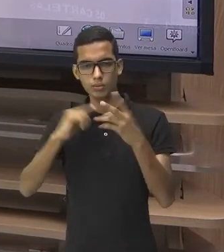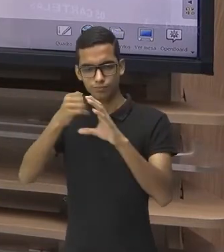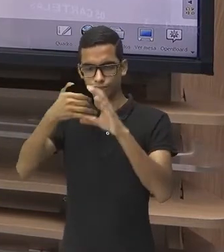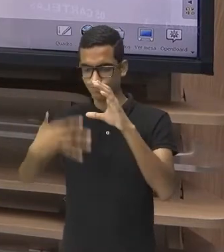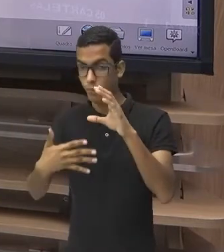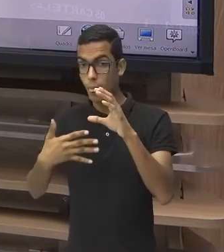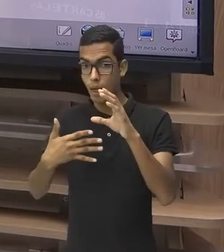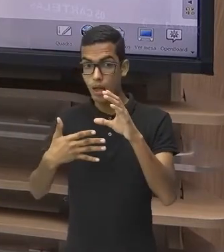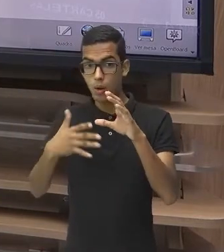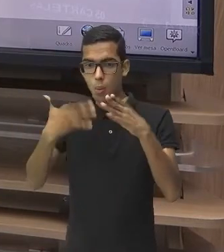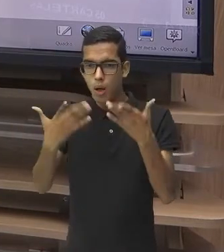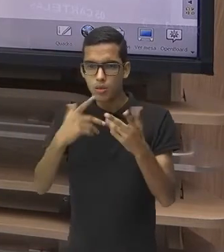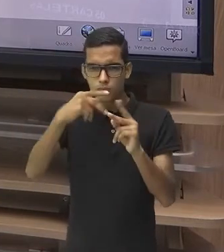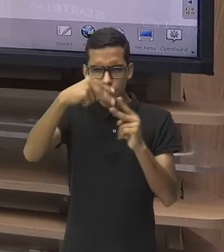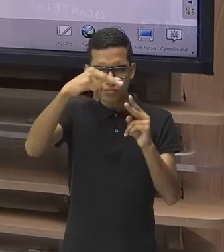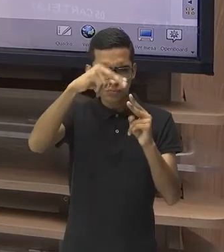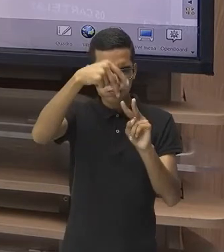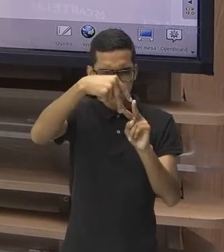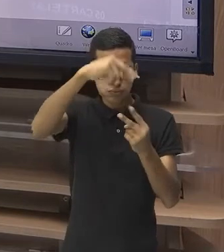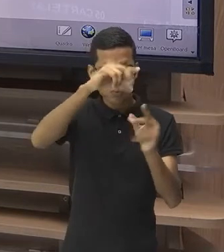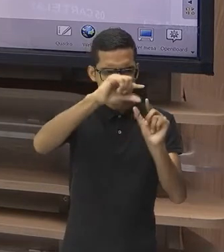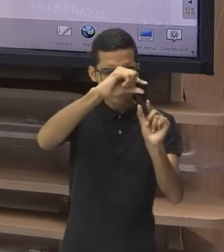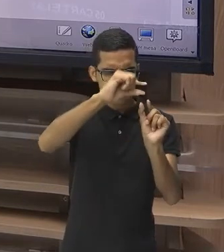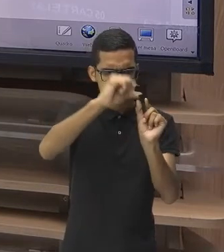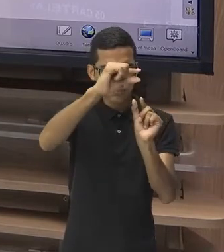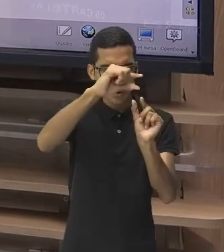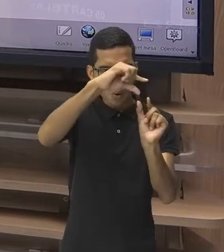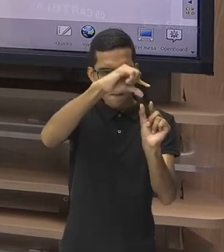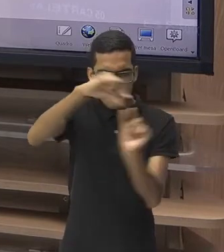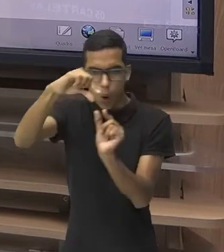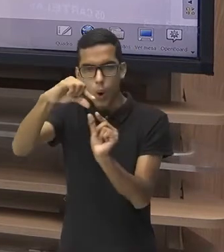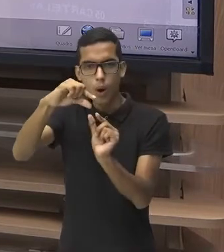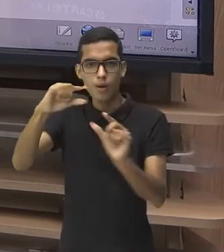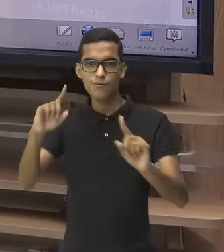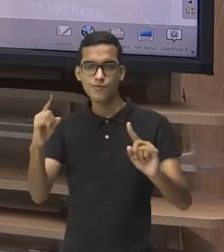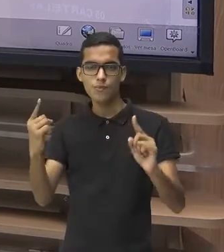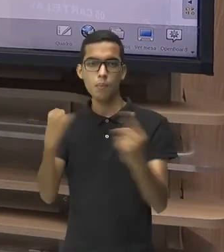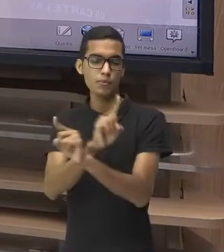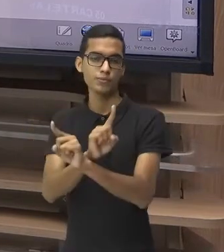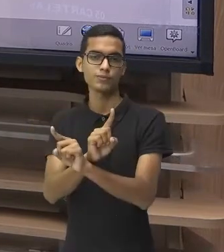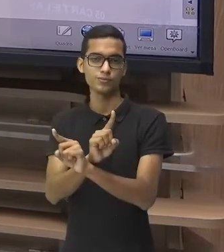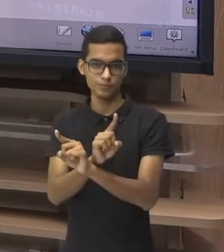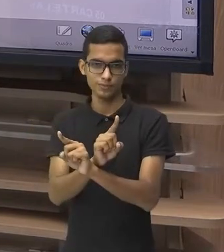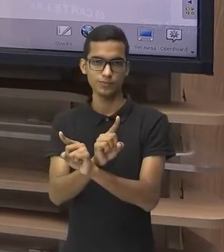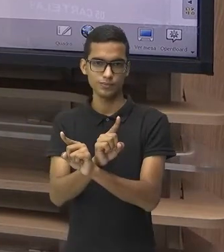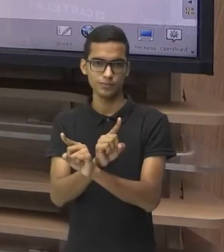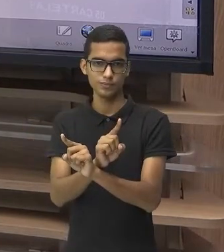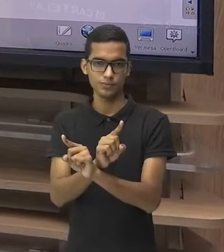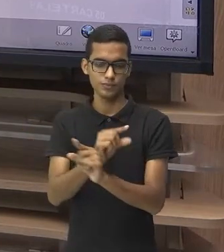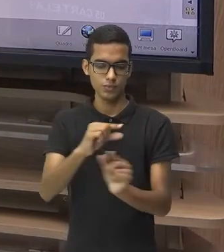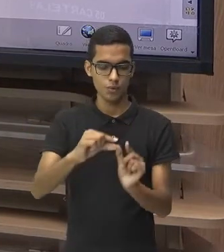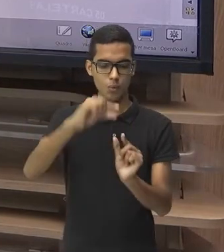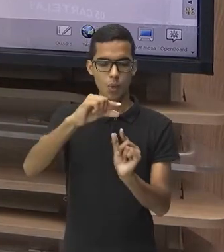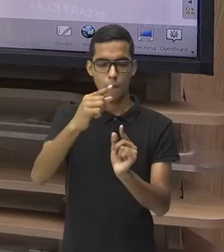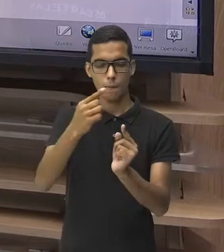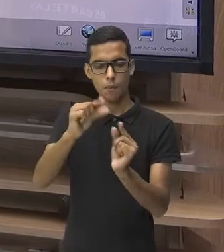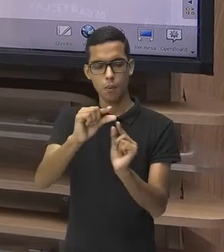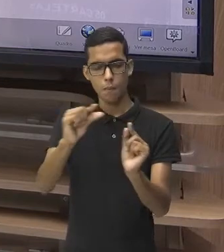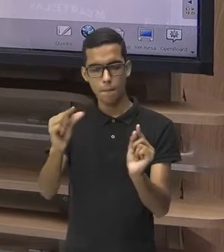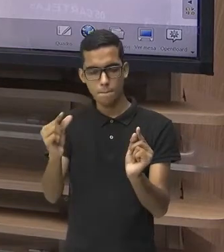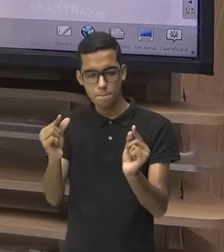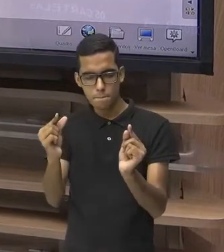da quebra e da reinserção, ele inverteu, tá? E aí vai ter essa mutação estrutural. Temos mais